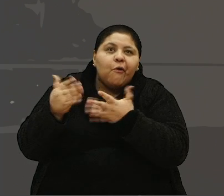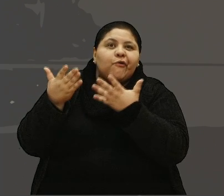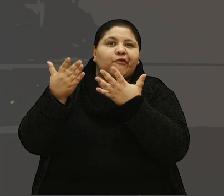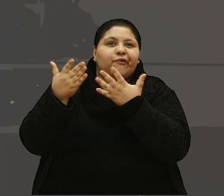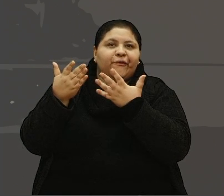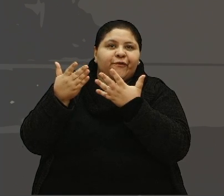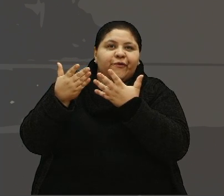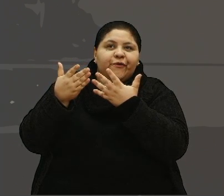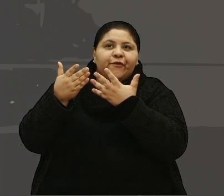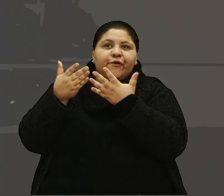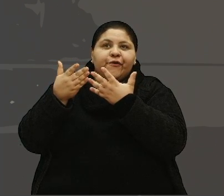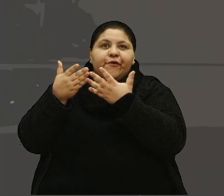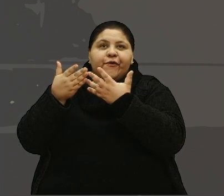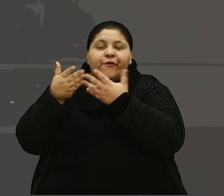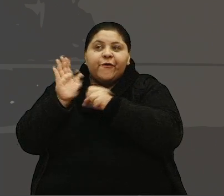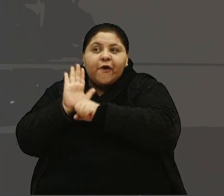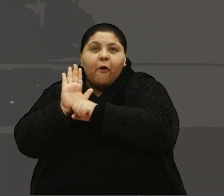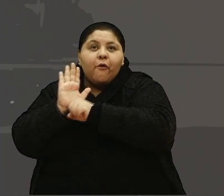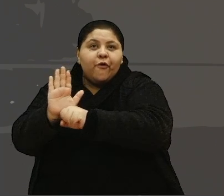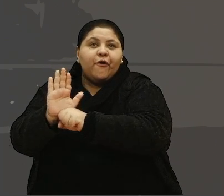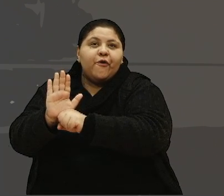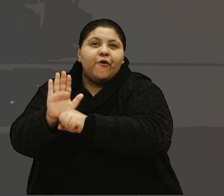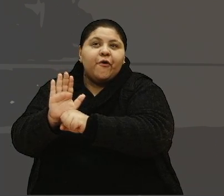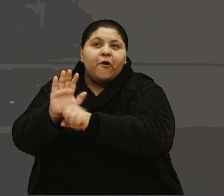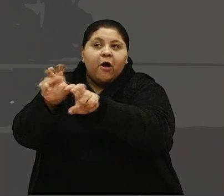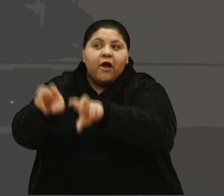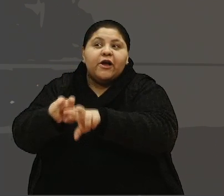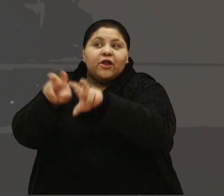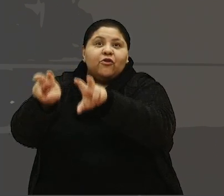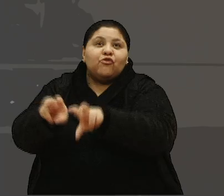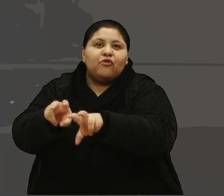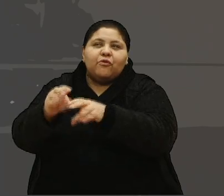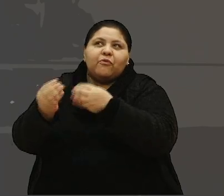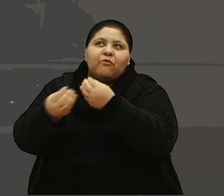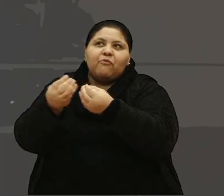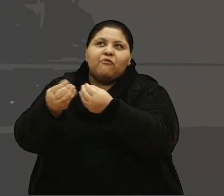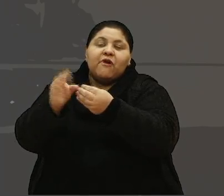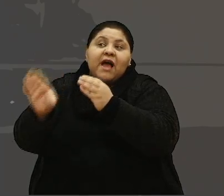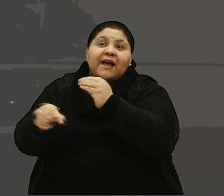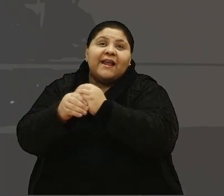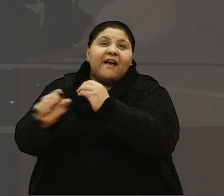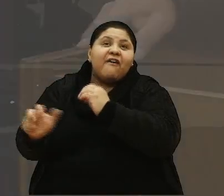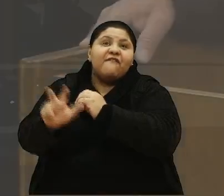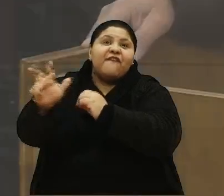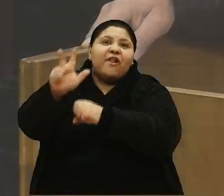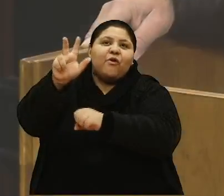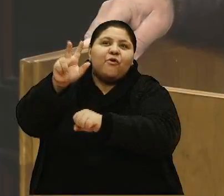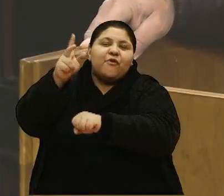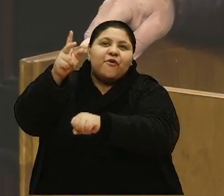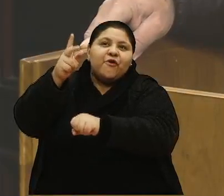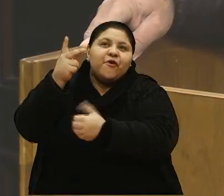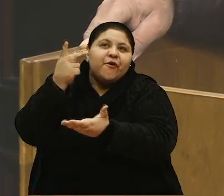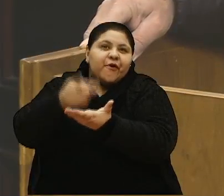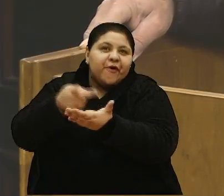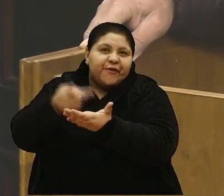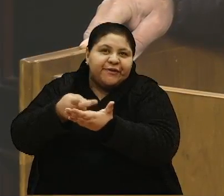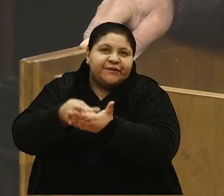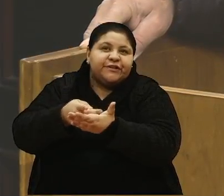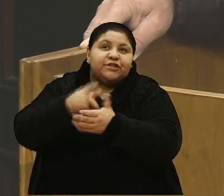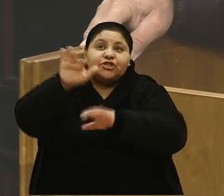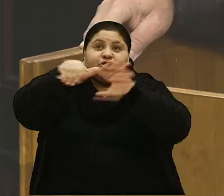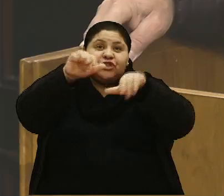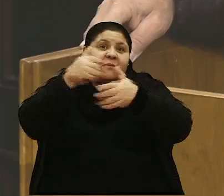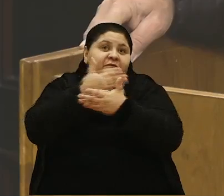dá ao nosso agricultor de agregar valor ao produto. Então, convidar a todos vocês, vereadores e quem